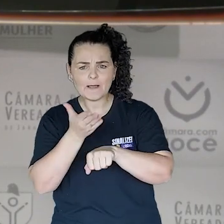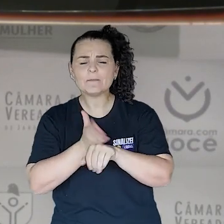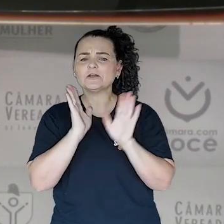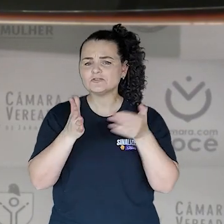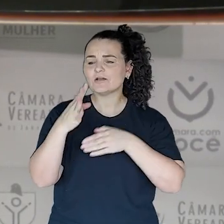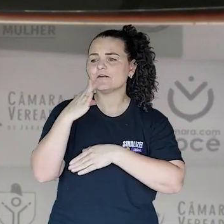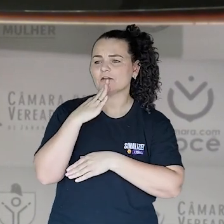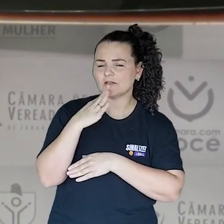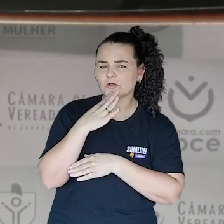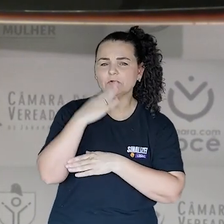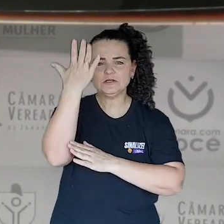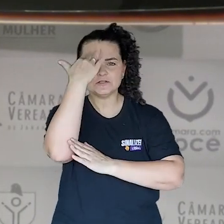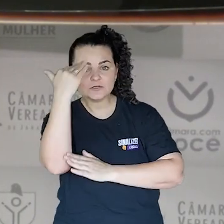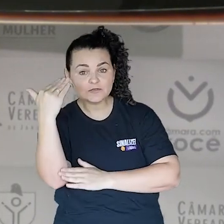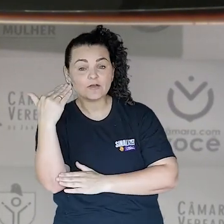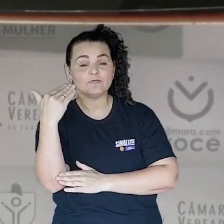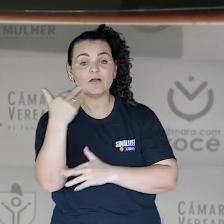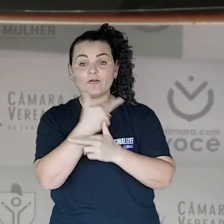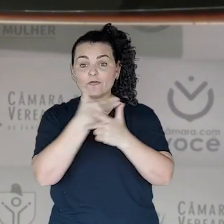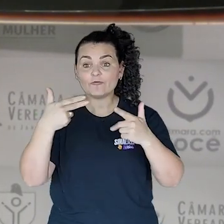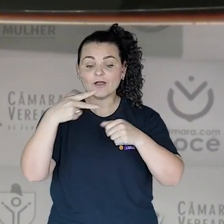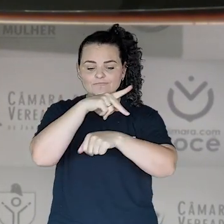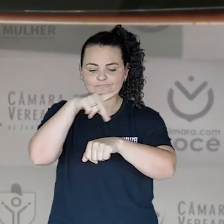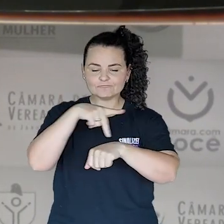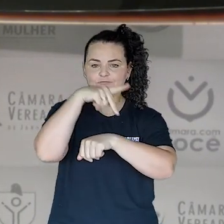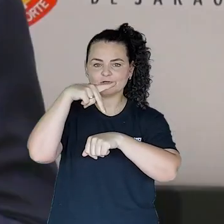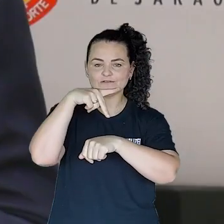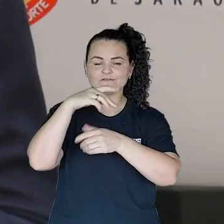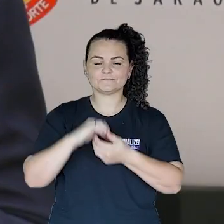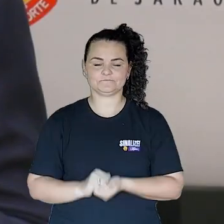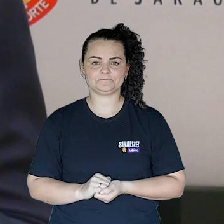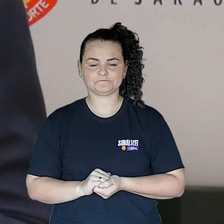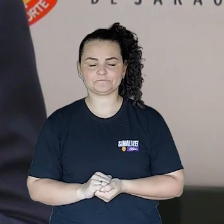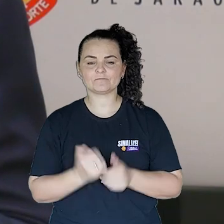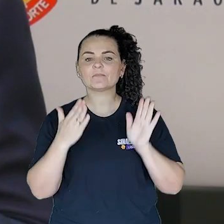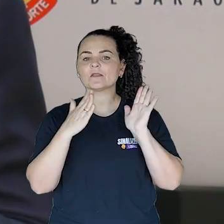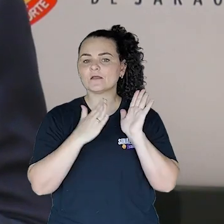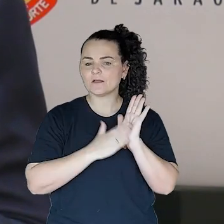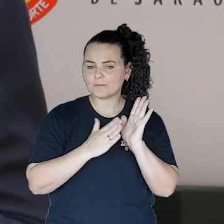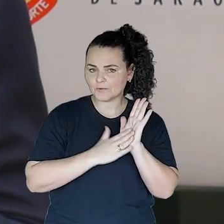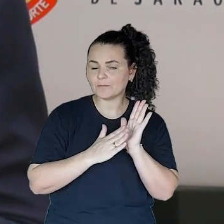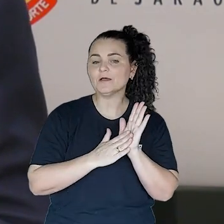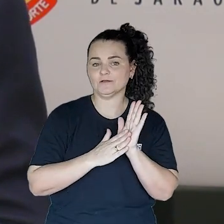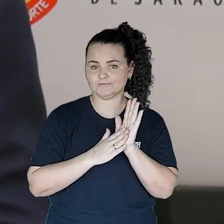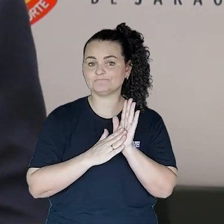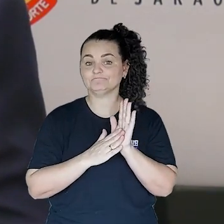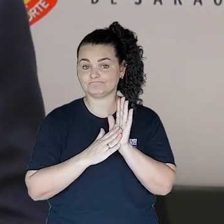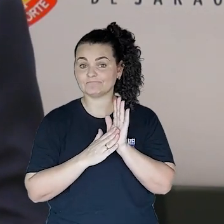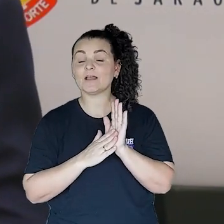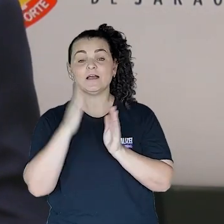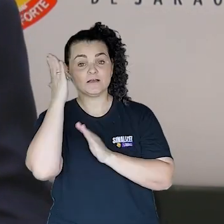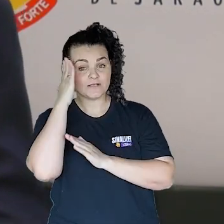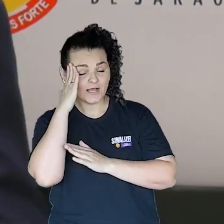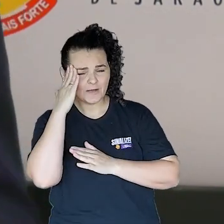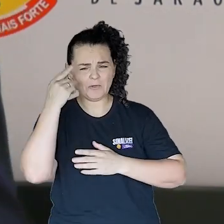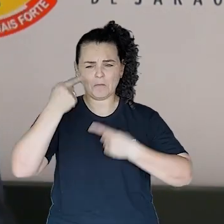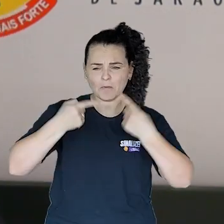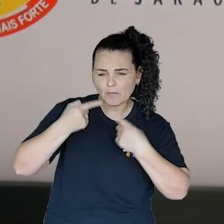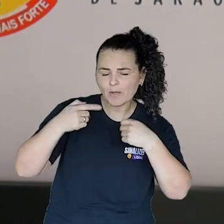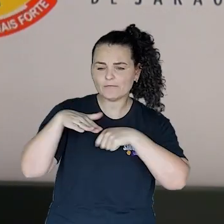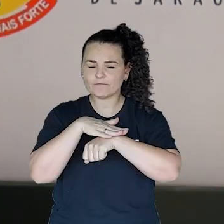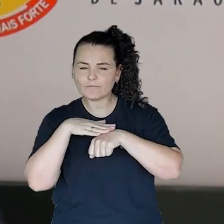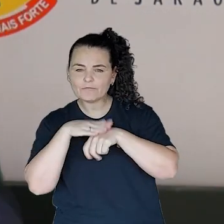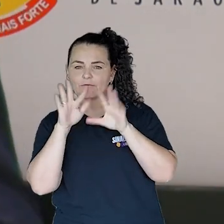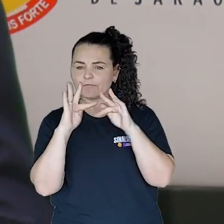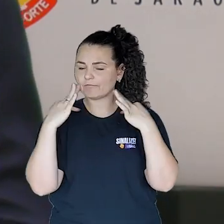já é reconhecida com sucesso em muitos países a proposta considera as discussões e ameaças enfrentadas por